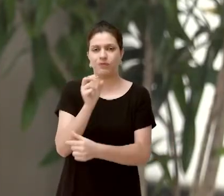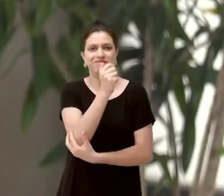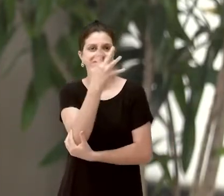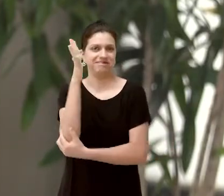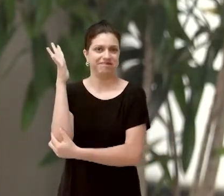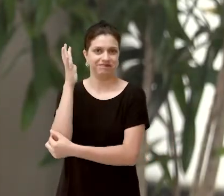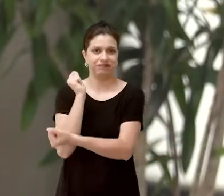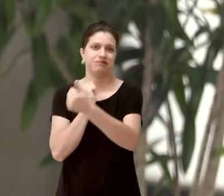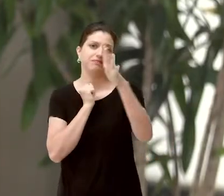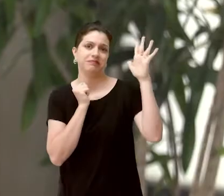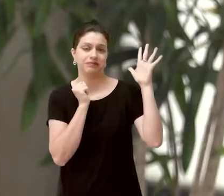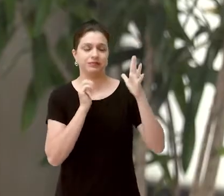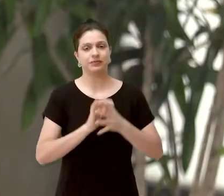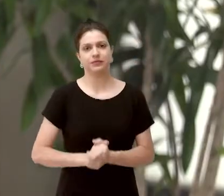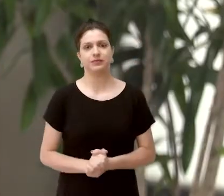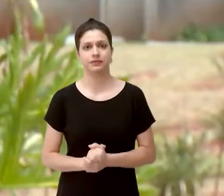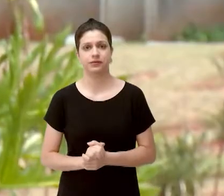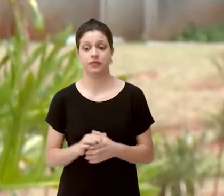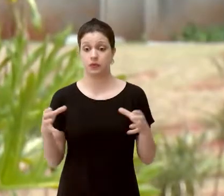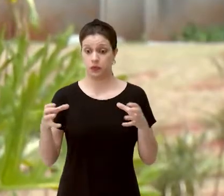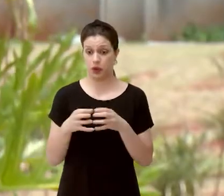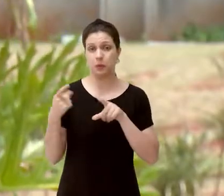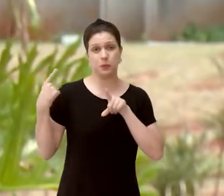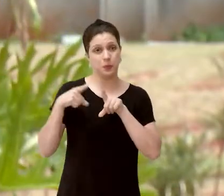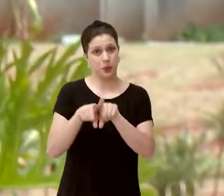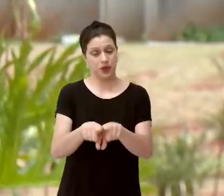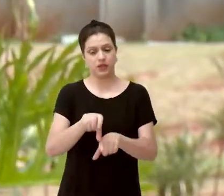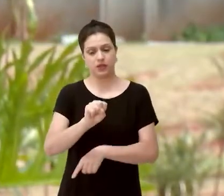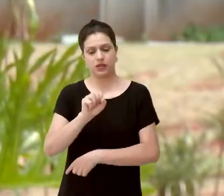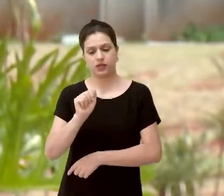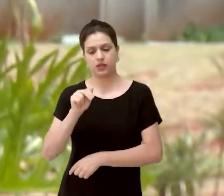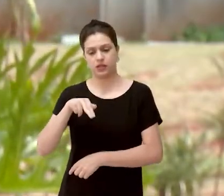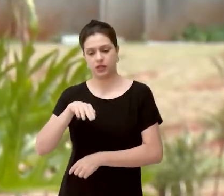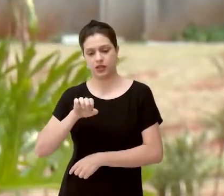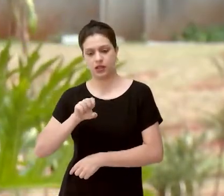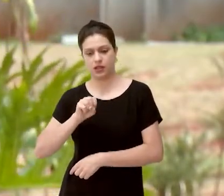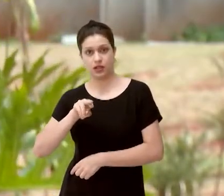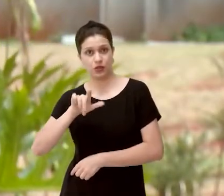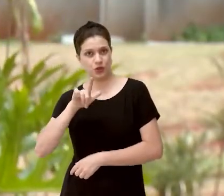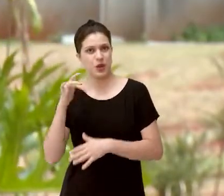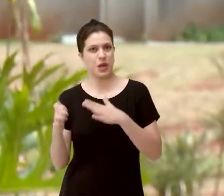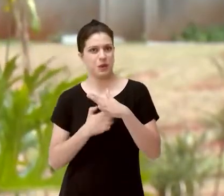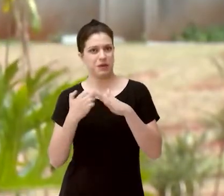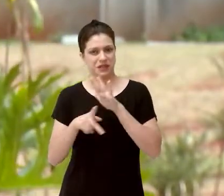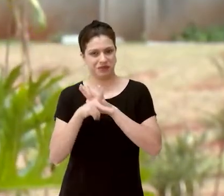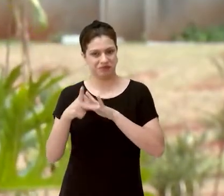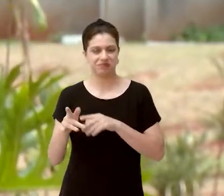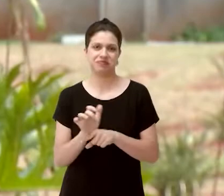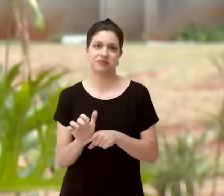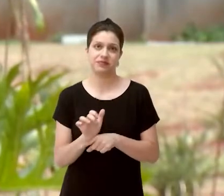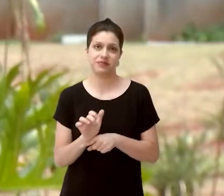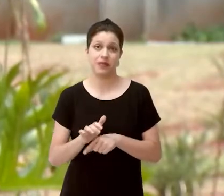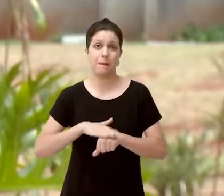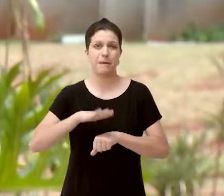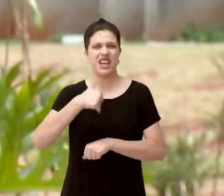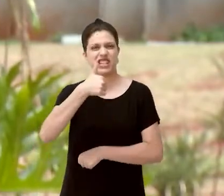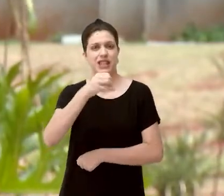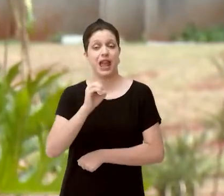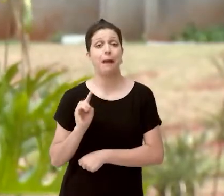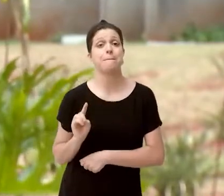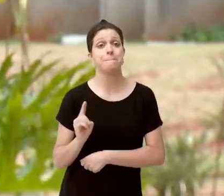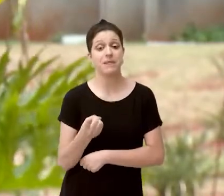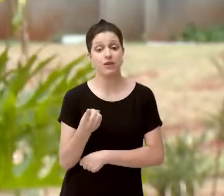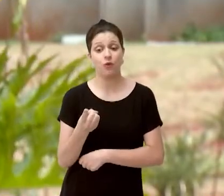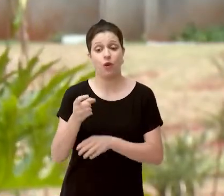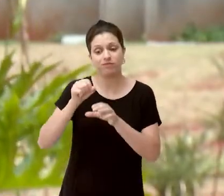importância da proteção à natureza. A ação é realizada em conjunto com a Sanesul, empresa de saneamento do estado, que irá fornecer mais